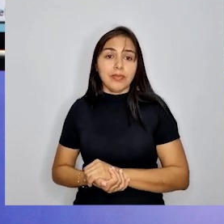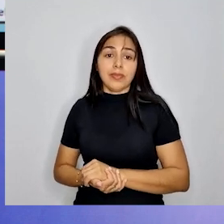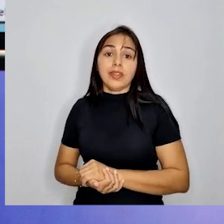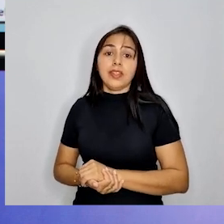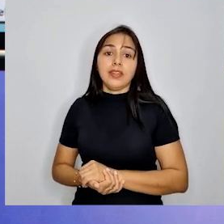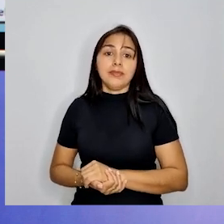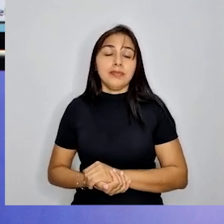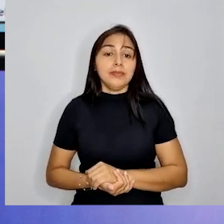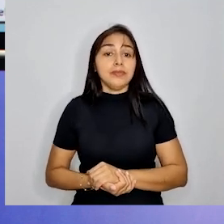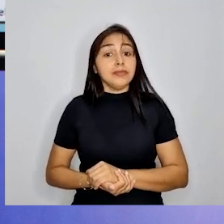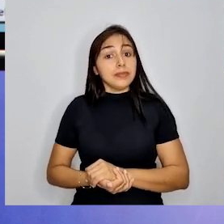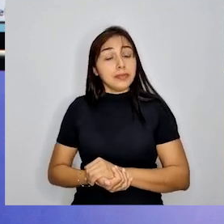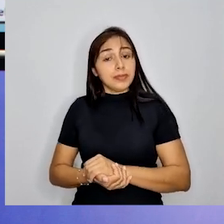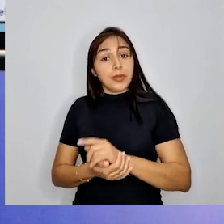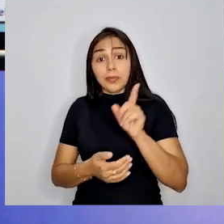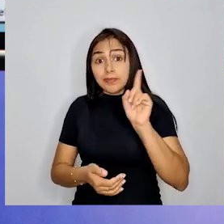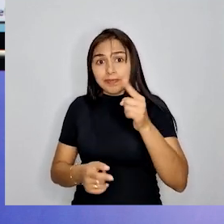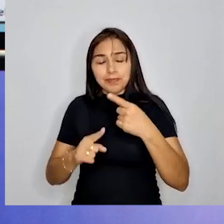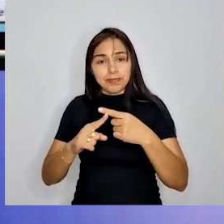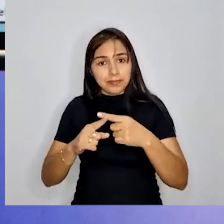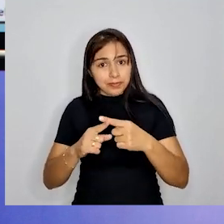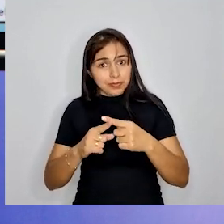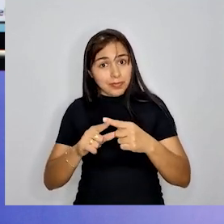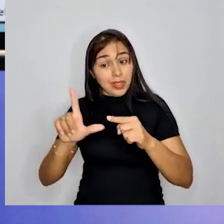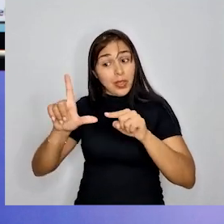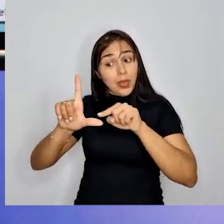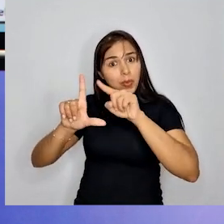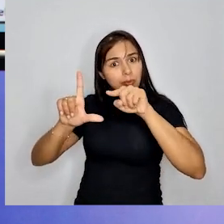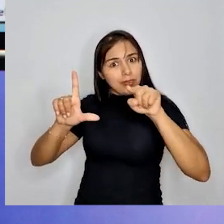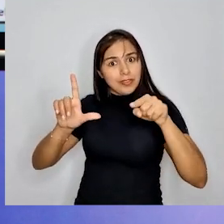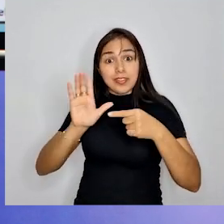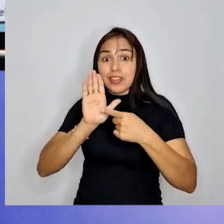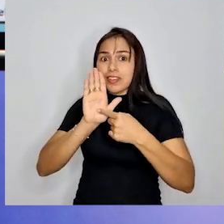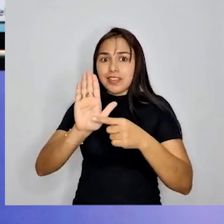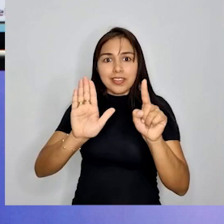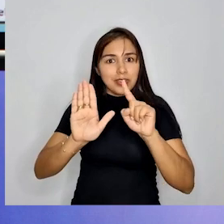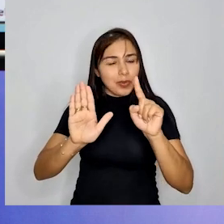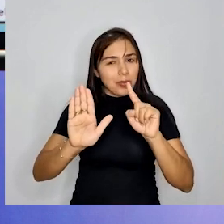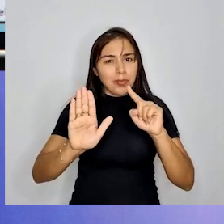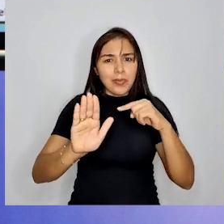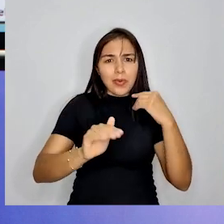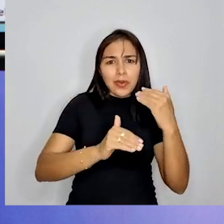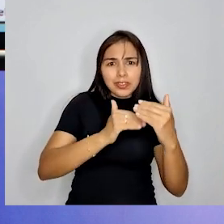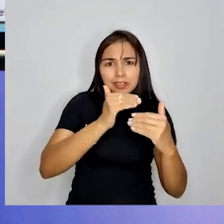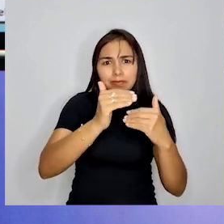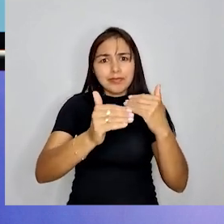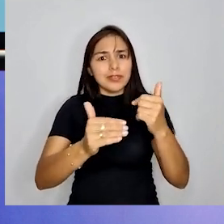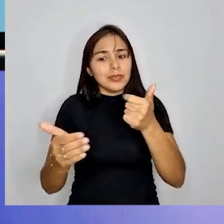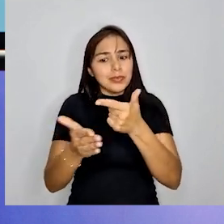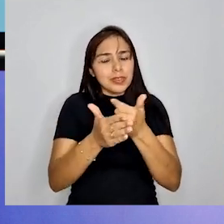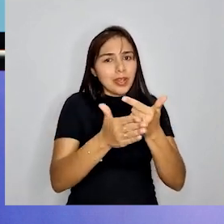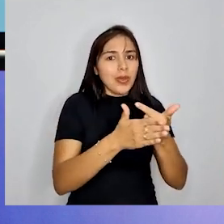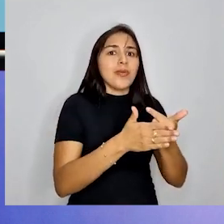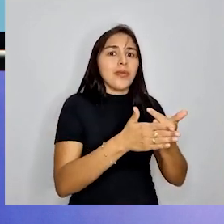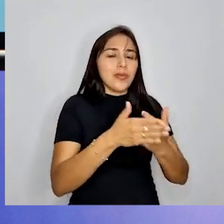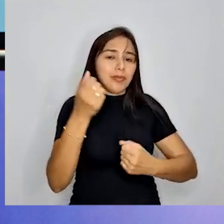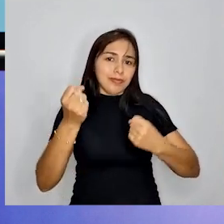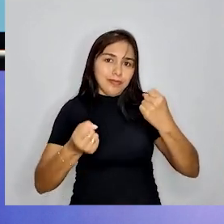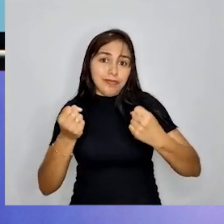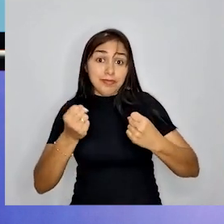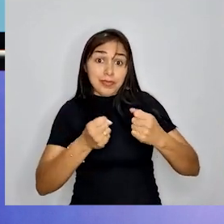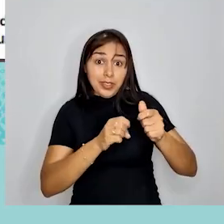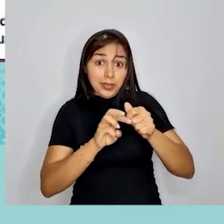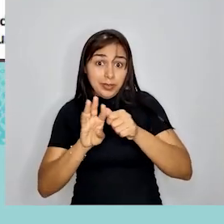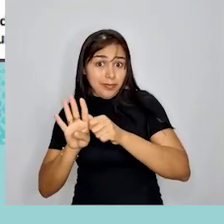não pois o gráfico não mostra a evolução da venda de carros ao longo dos meses letra